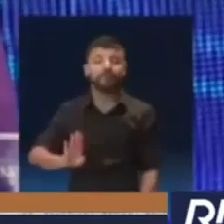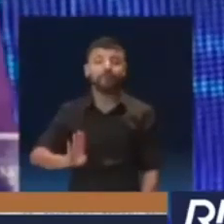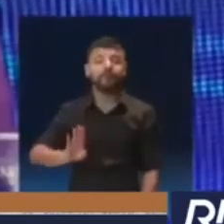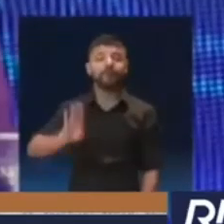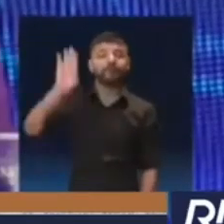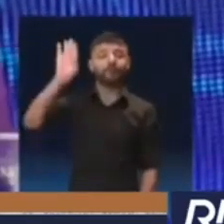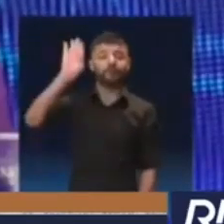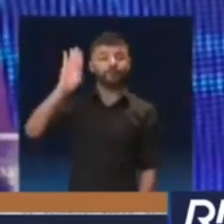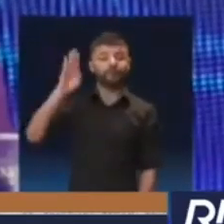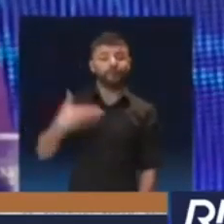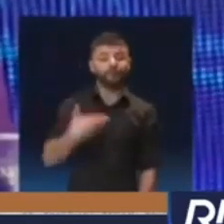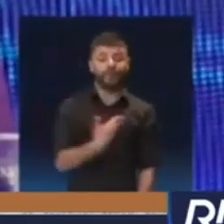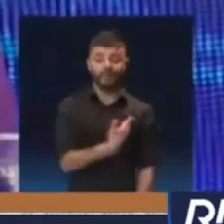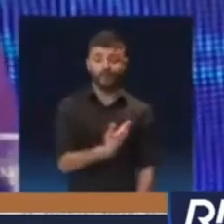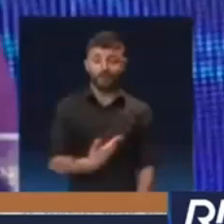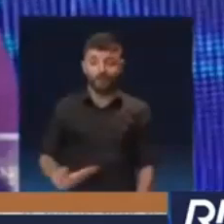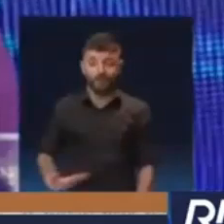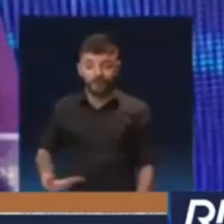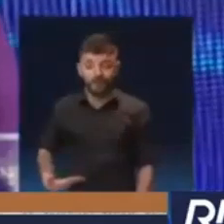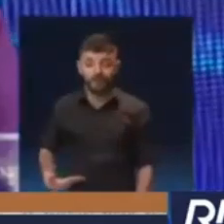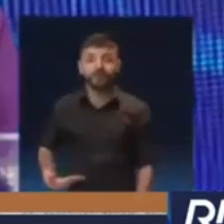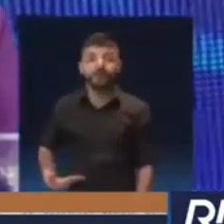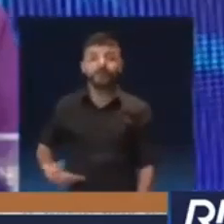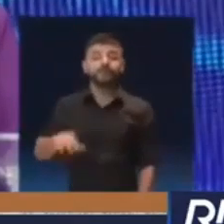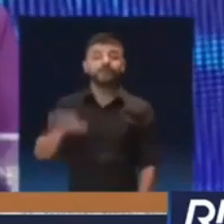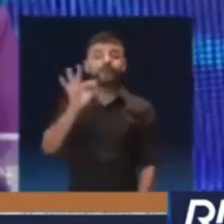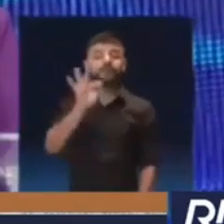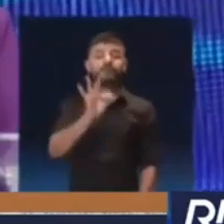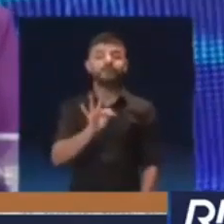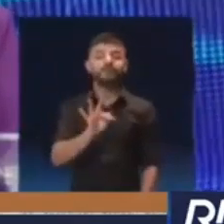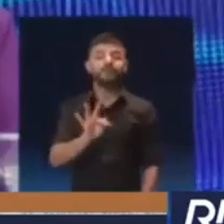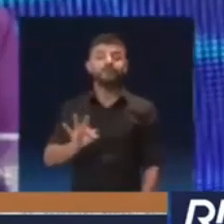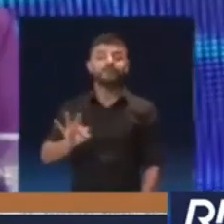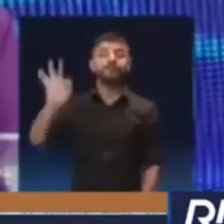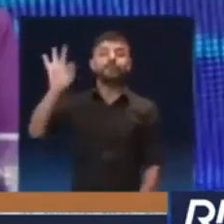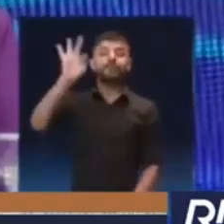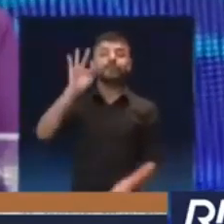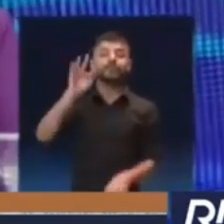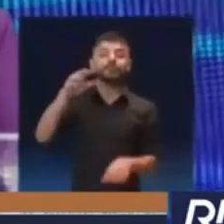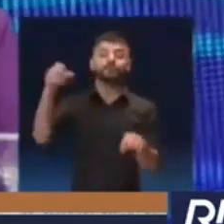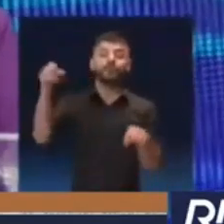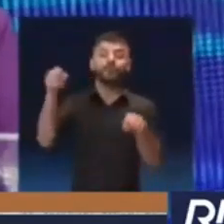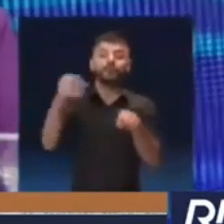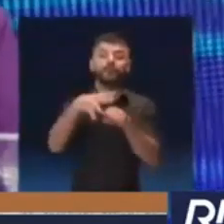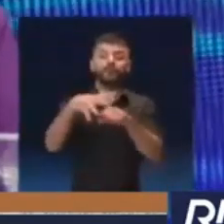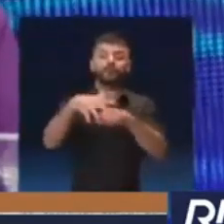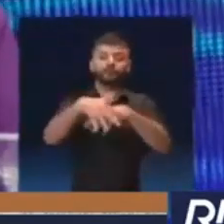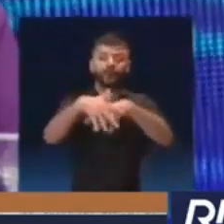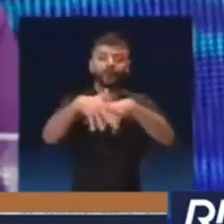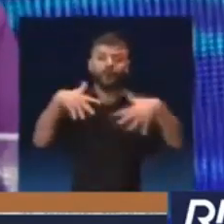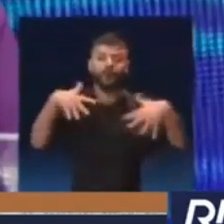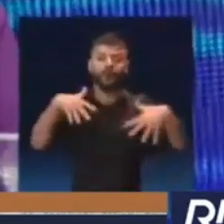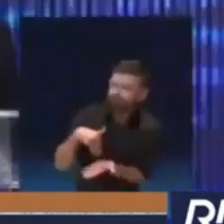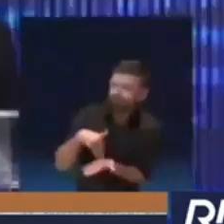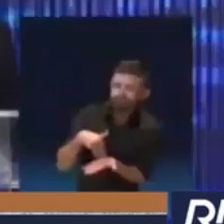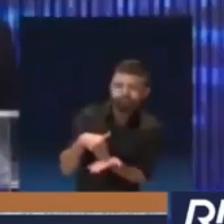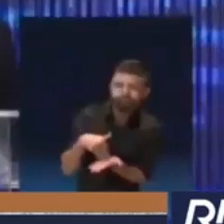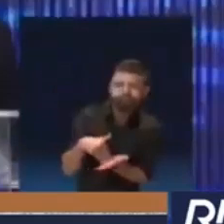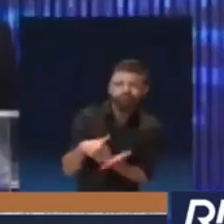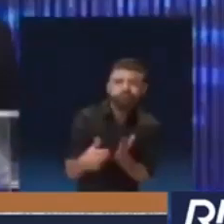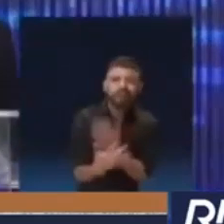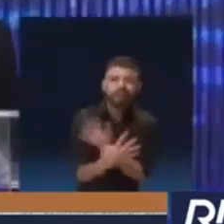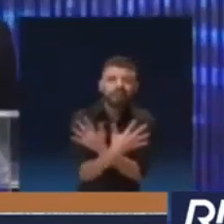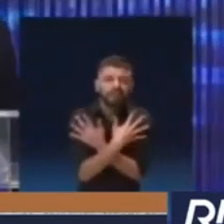contra Requião, que é o segundo colocado. Ratinho, 51, Requião, 21, foi no dia 25 de julho, do IPESP. Então, como ele tem